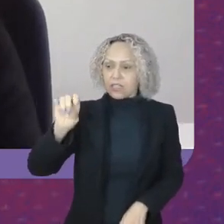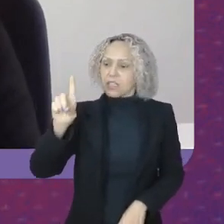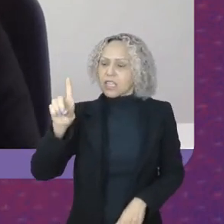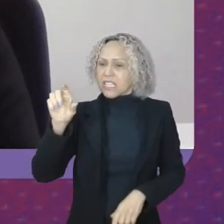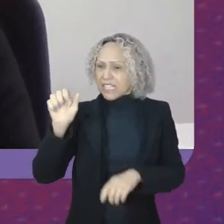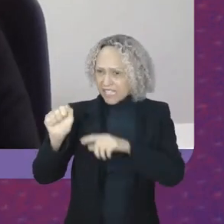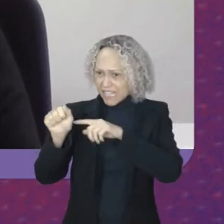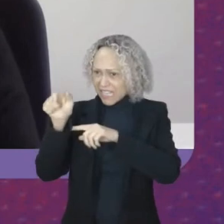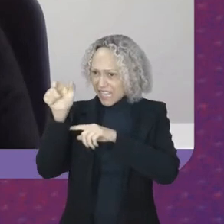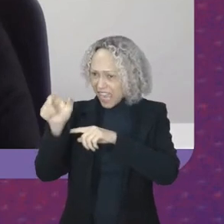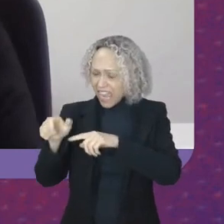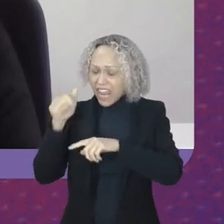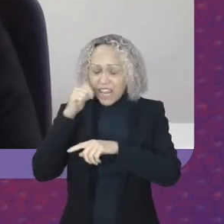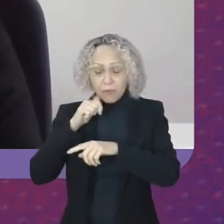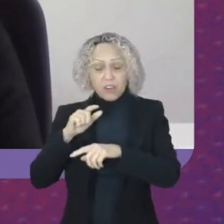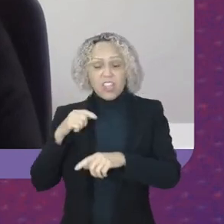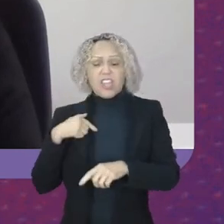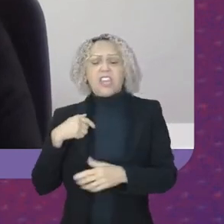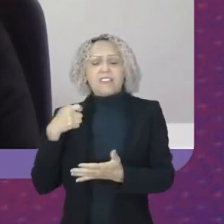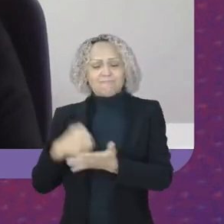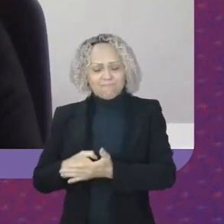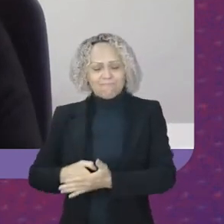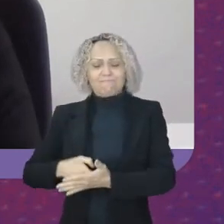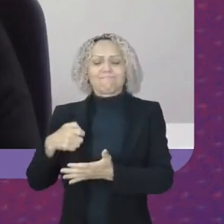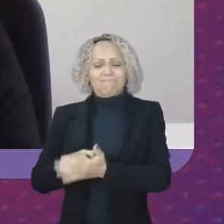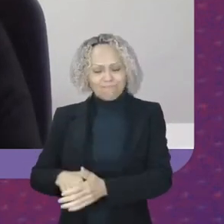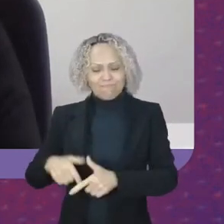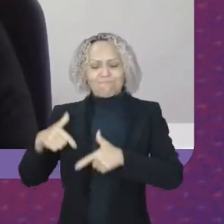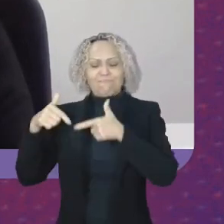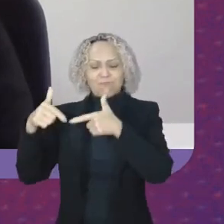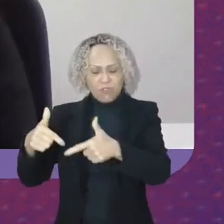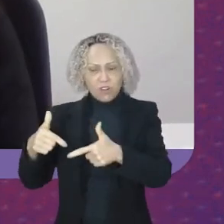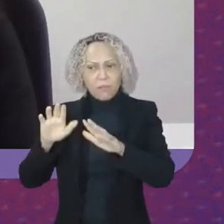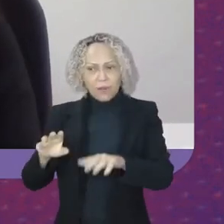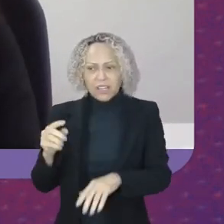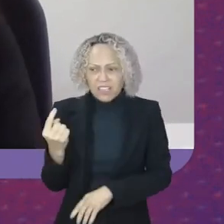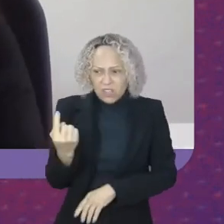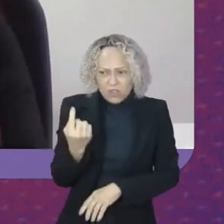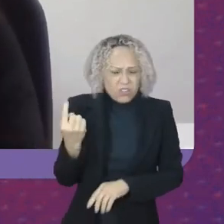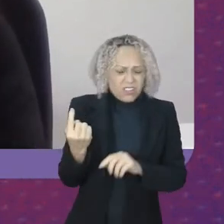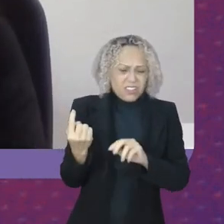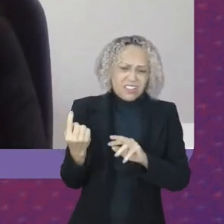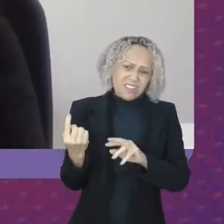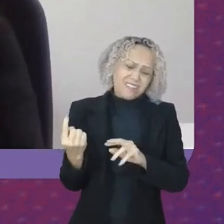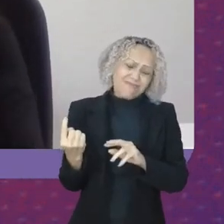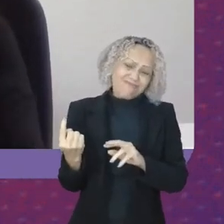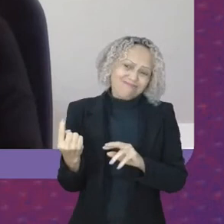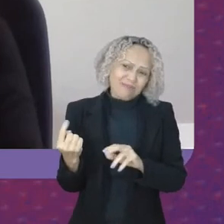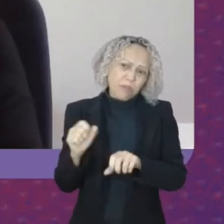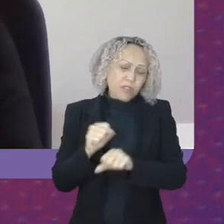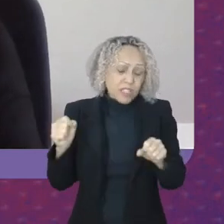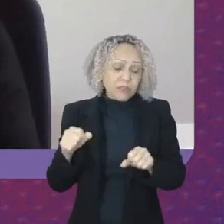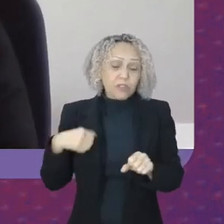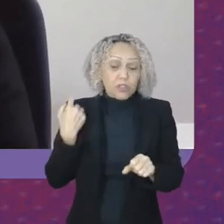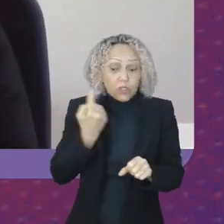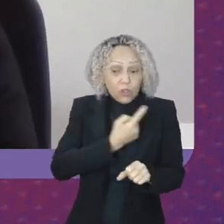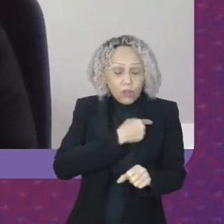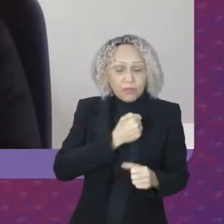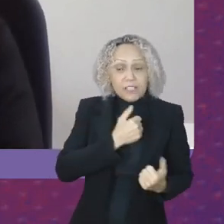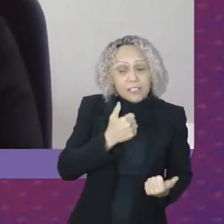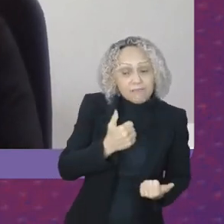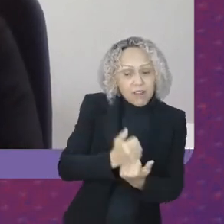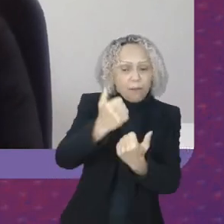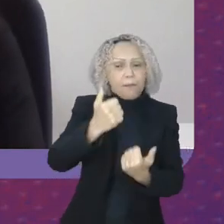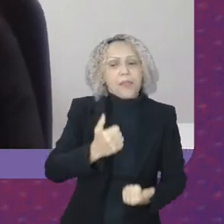sozinha que vai garantir o fortalecer dessa nossa conquista. e tampouco nós, as assessoras e as